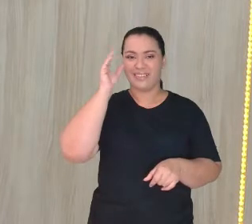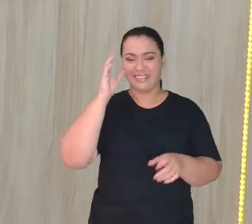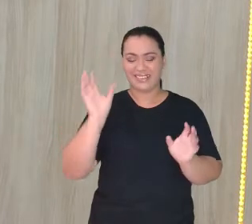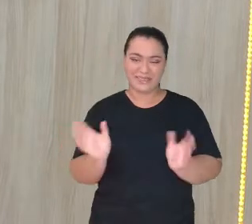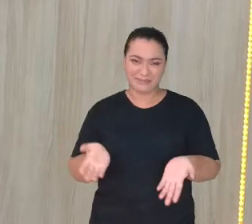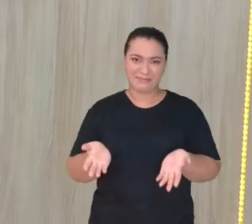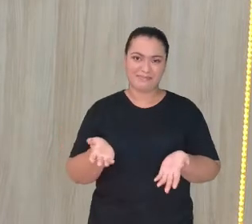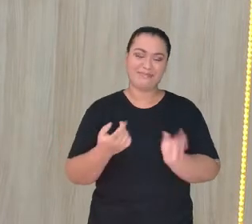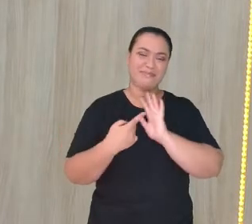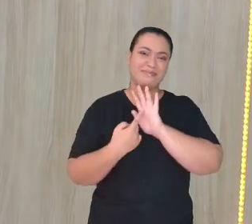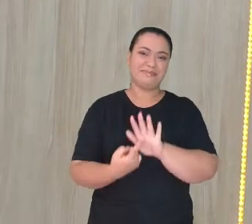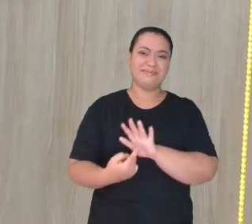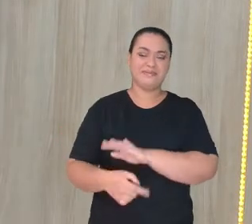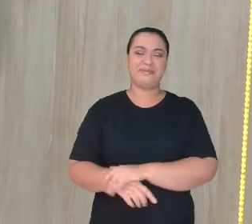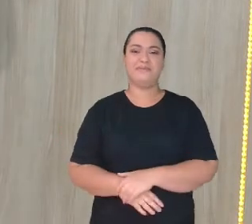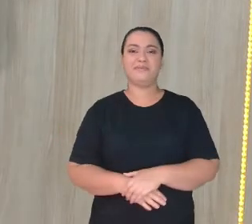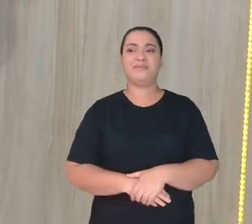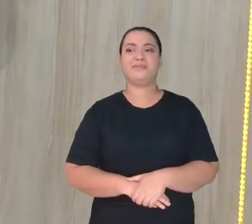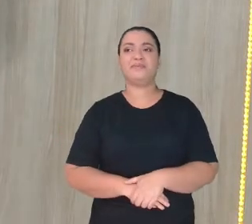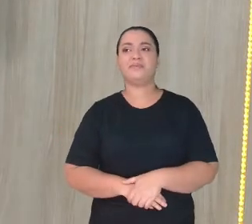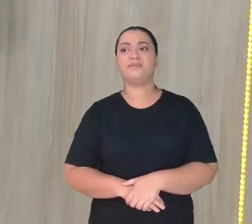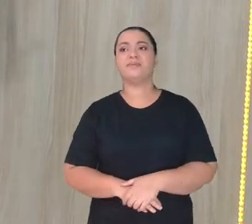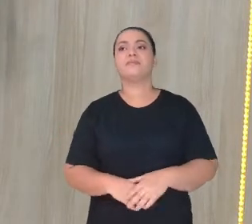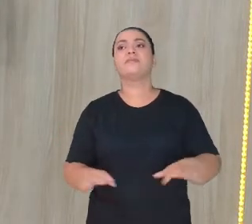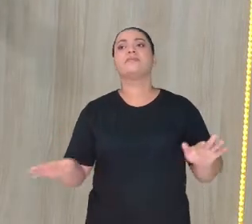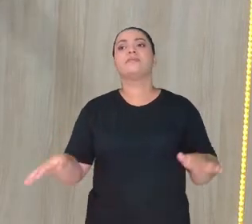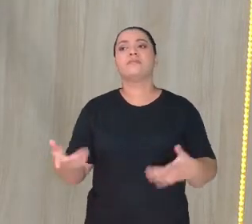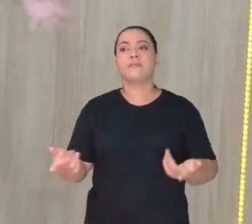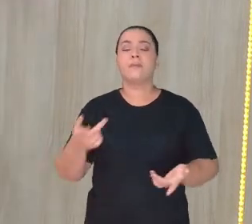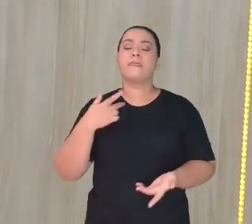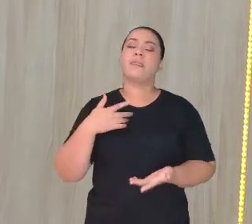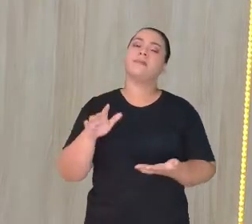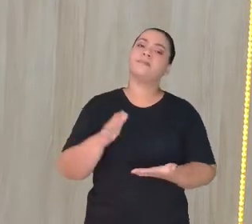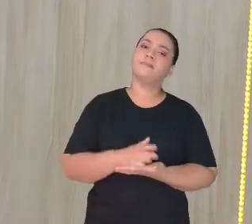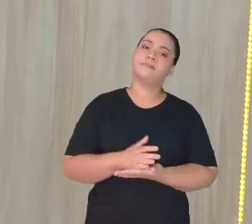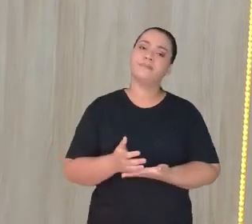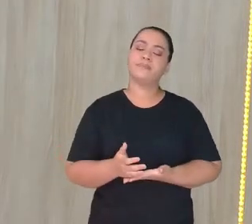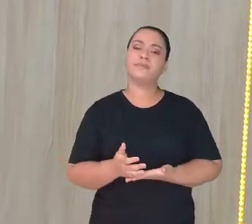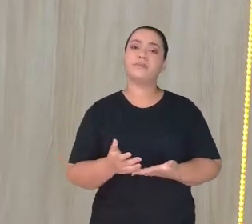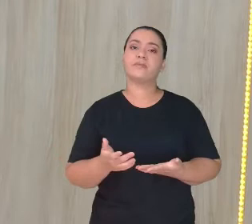aula. Mas aí, ó, às vezes a gente faz,